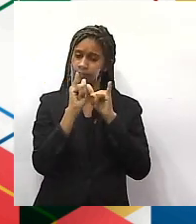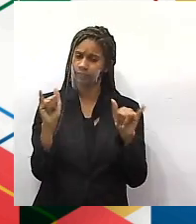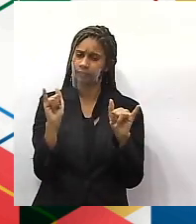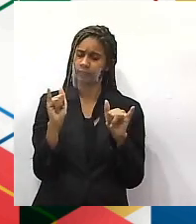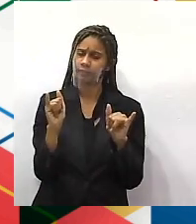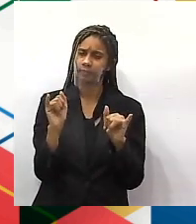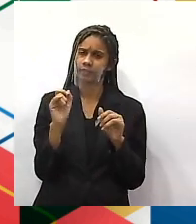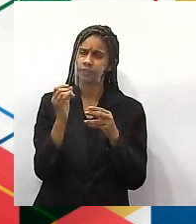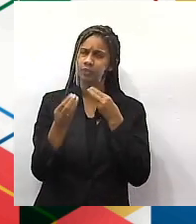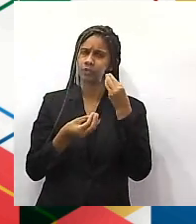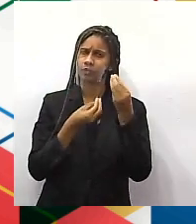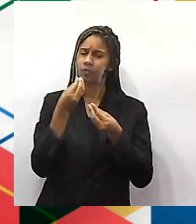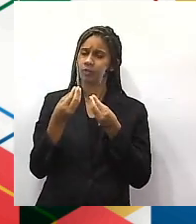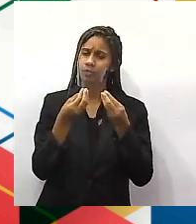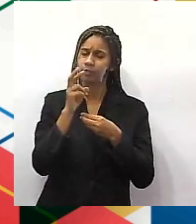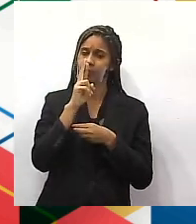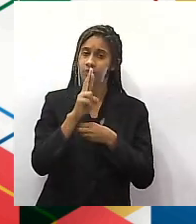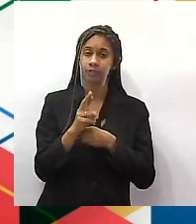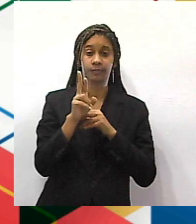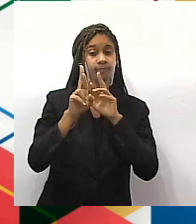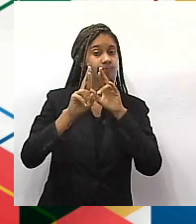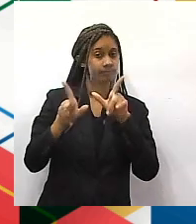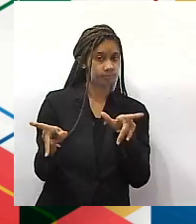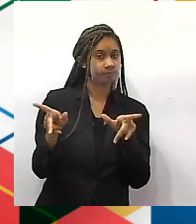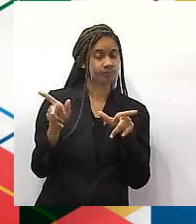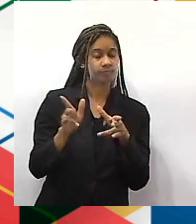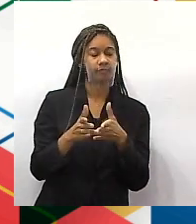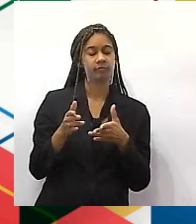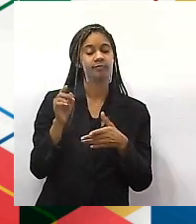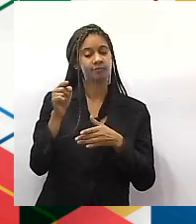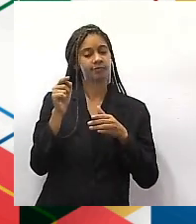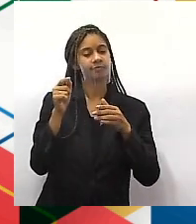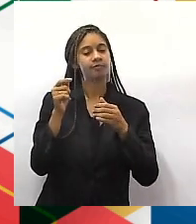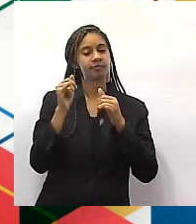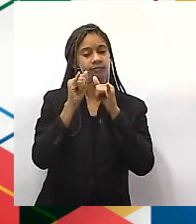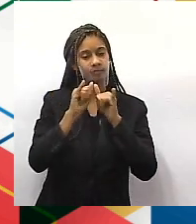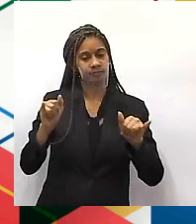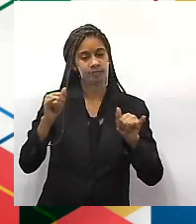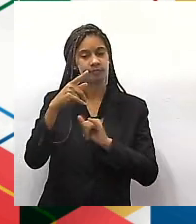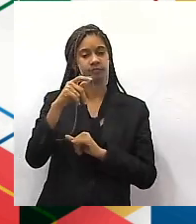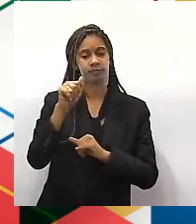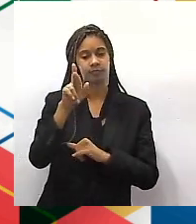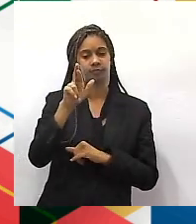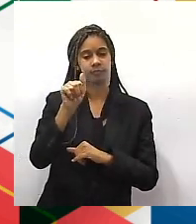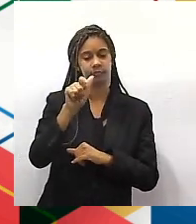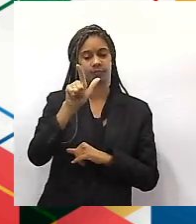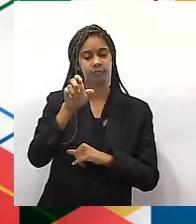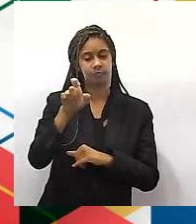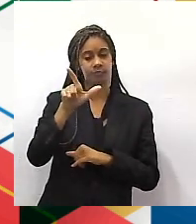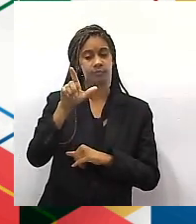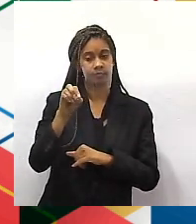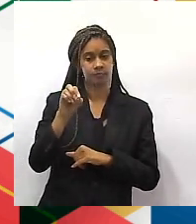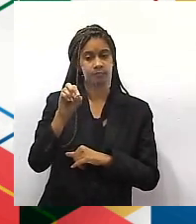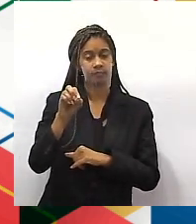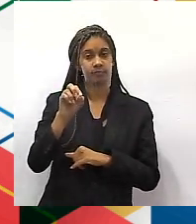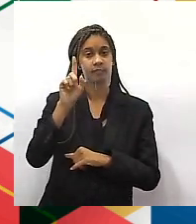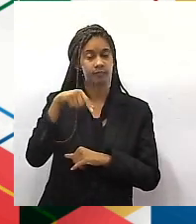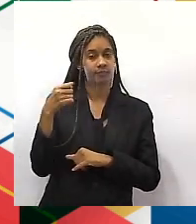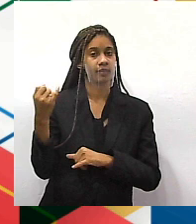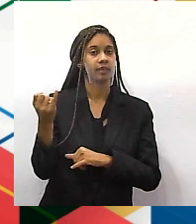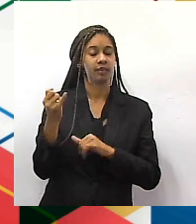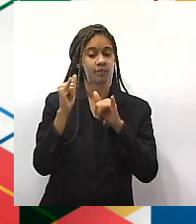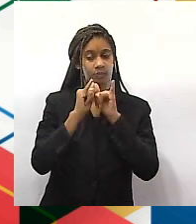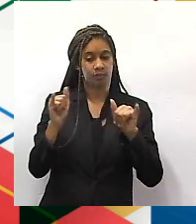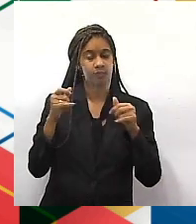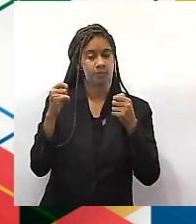questão será resolvida de outra maneira. Esta informação de que o segmento que está aqui no meio é paralelo a um dos lados tem